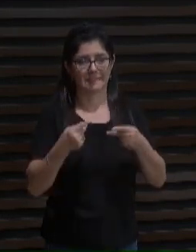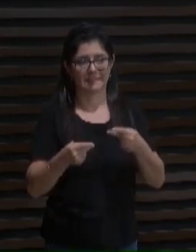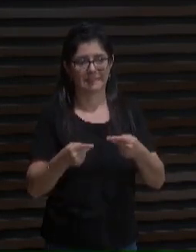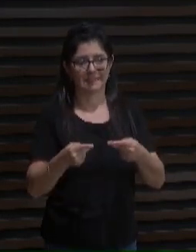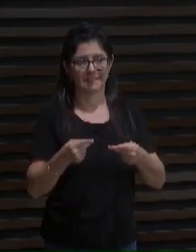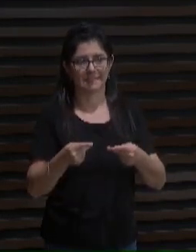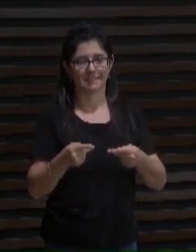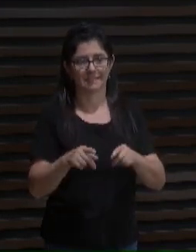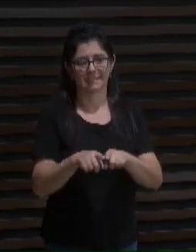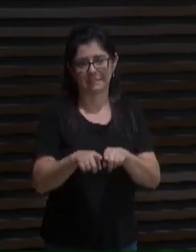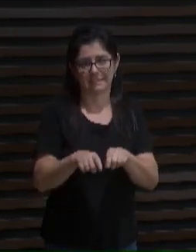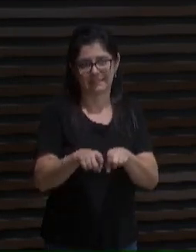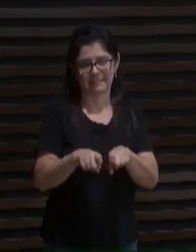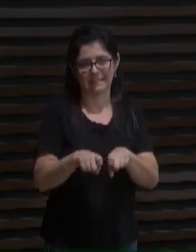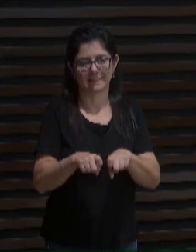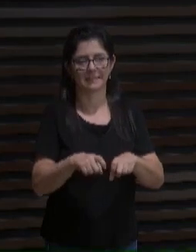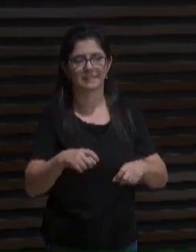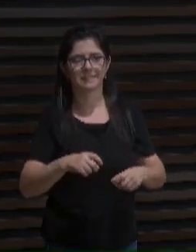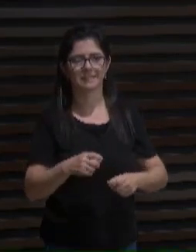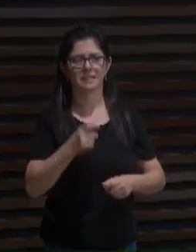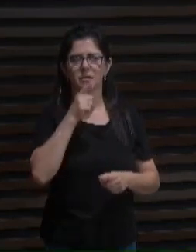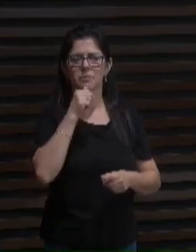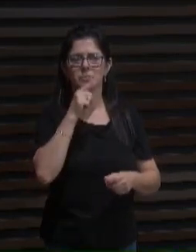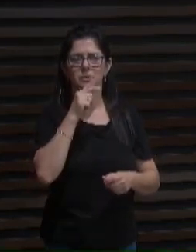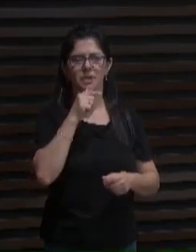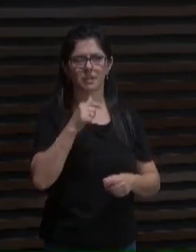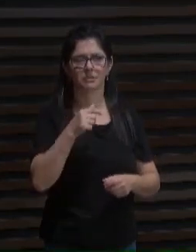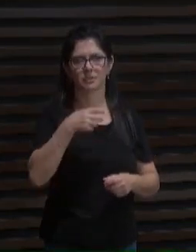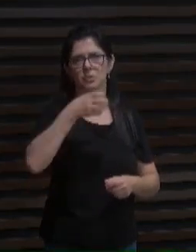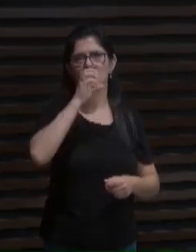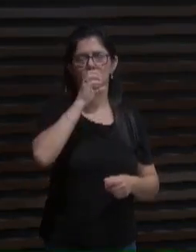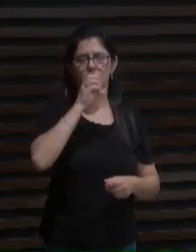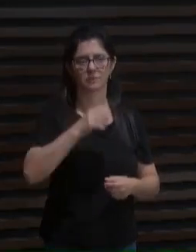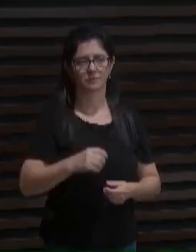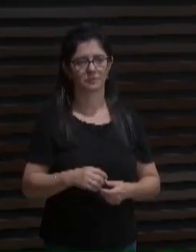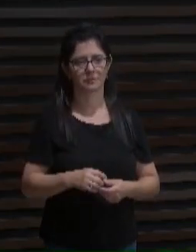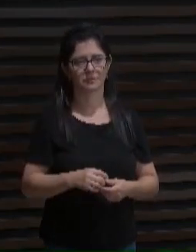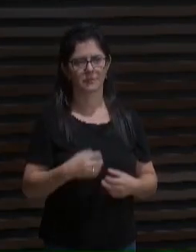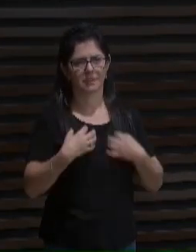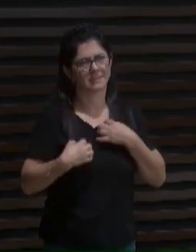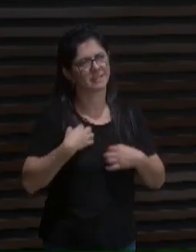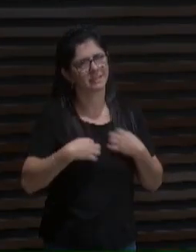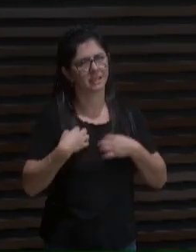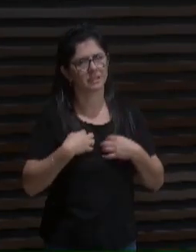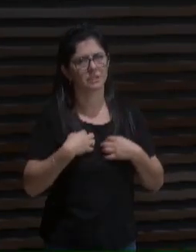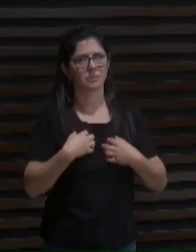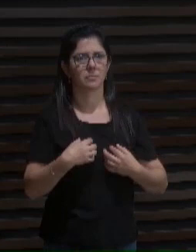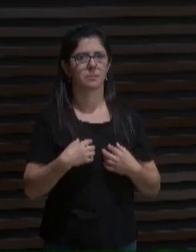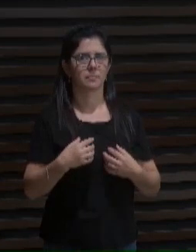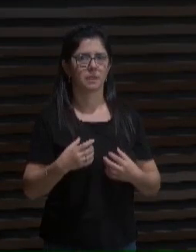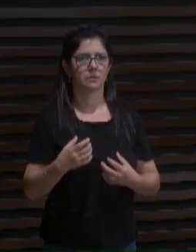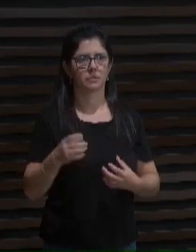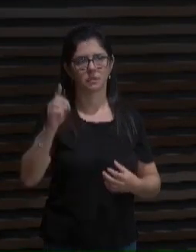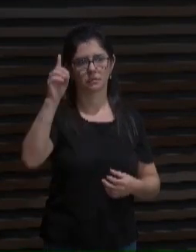uma garrafa de água ali, mas é temor diante de Deus, não é ansiedade por medo de vocês, que são irmãos em Cristo, mas é o